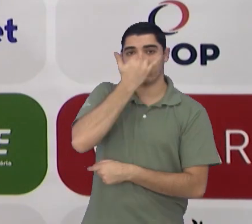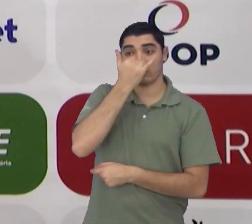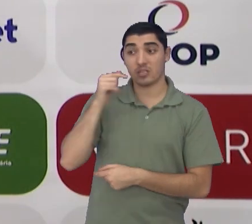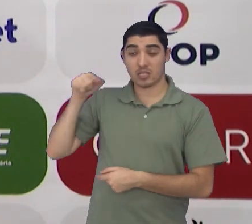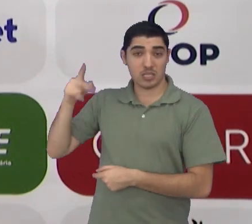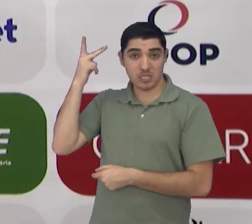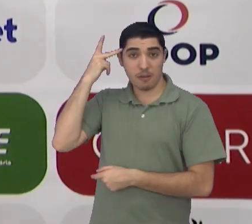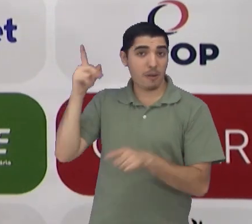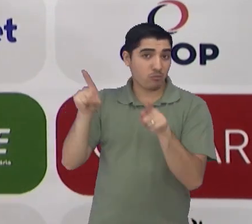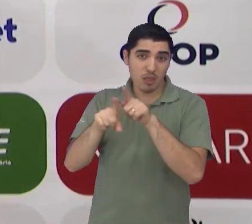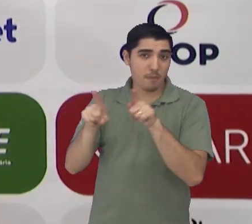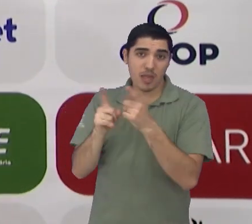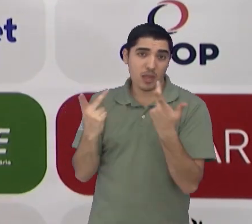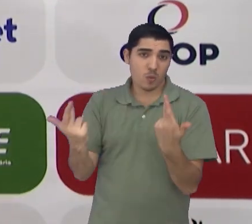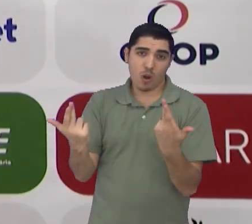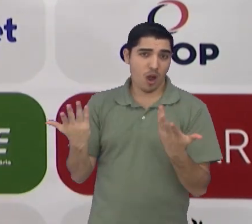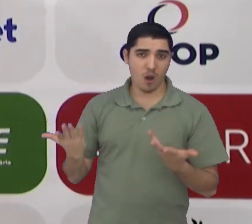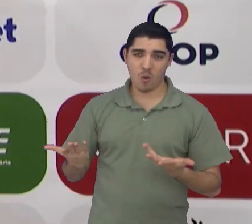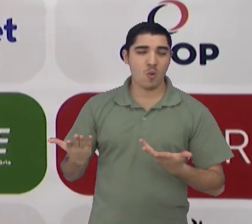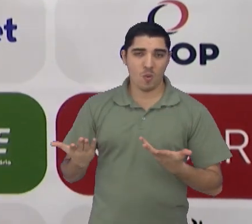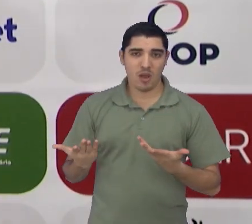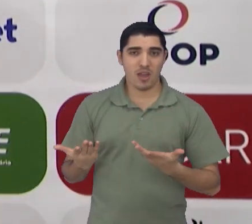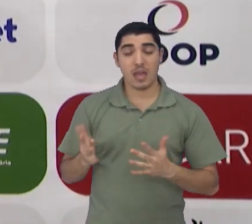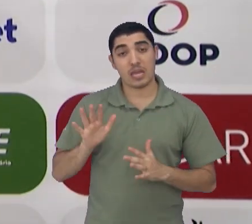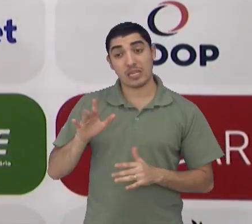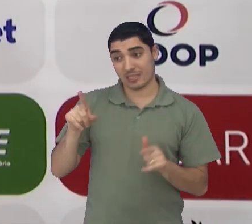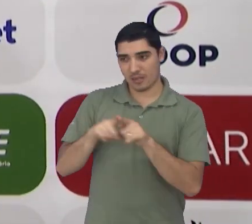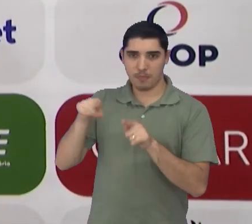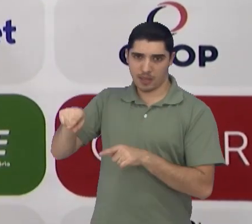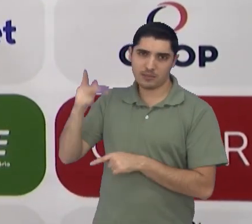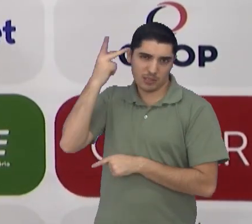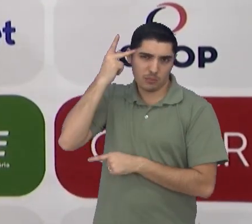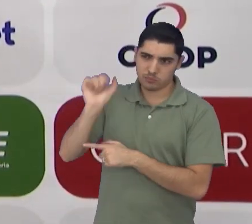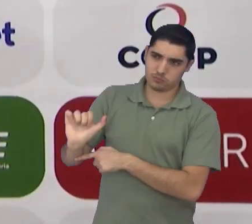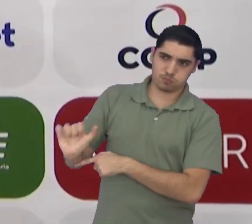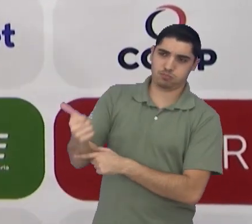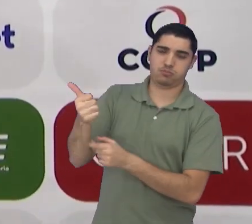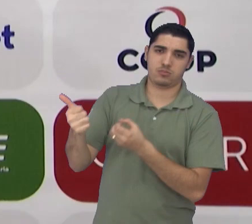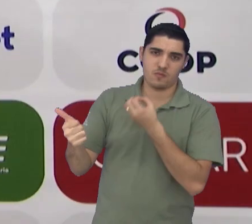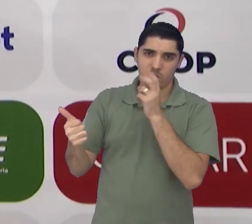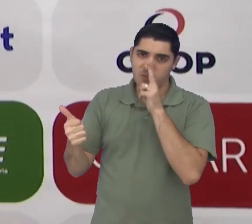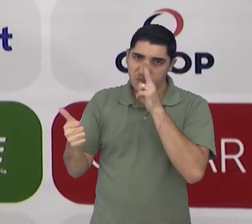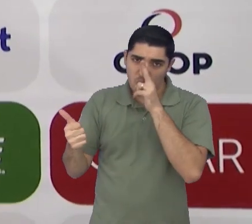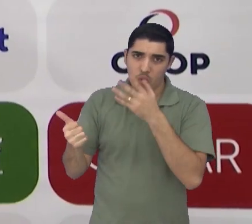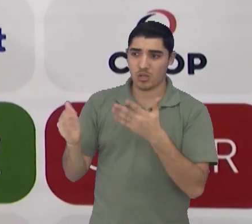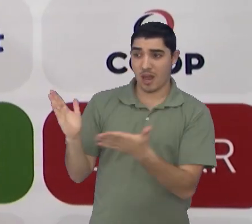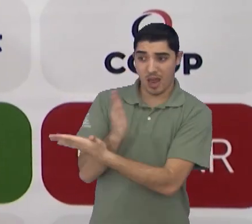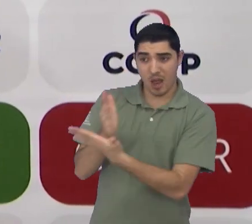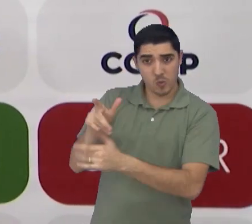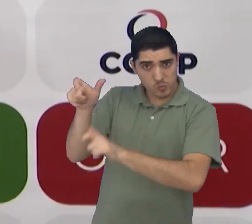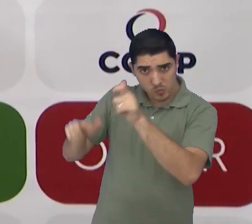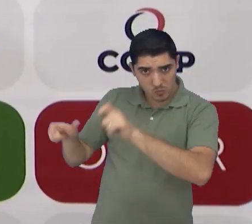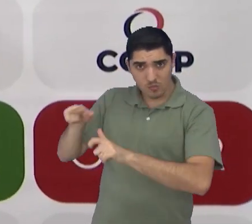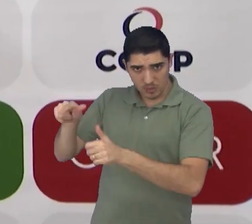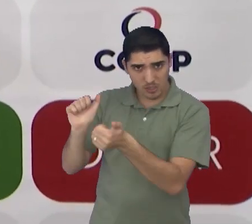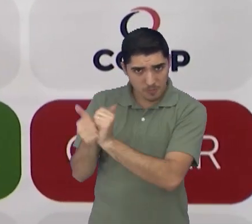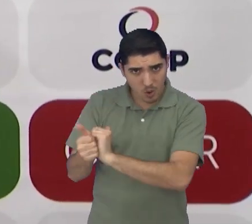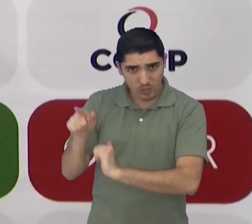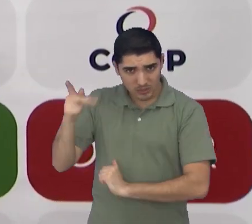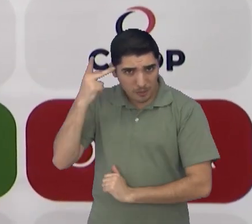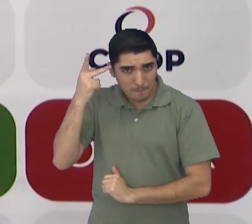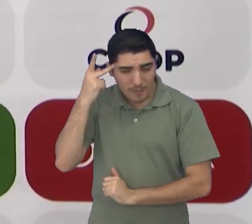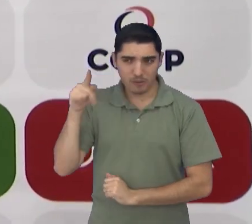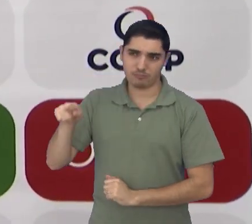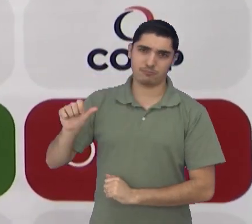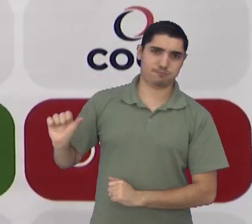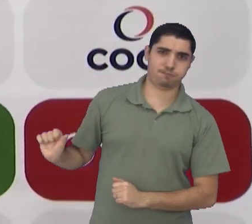plano de jogo. E a qualidade de São Paulo, certo? Que tem atletas que realmente têm qualidade